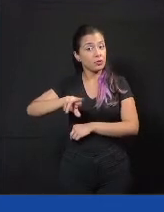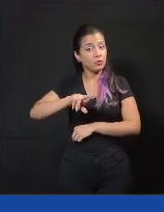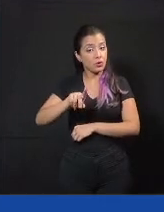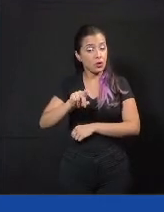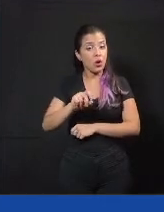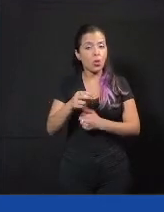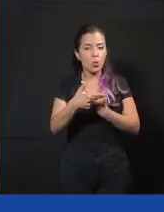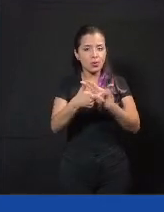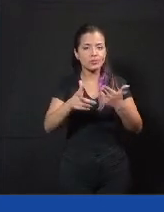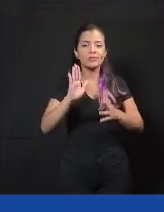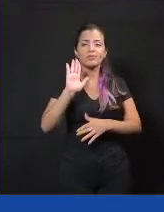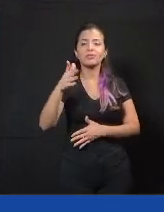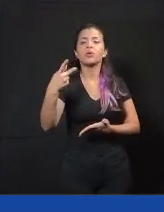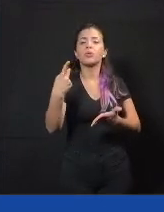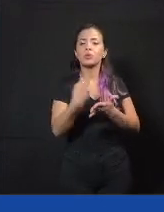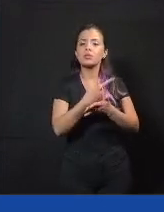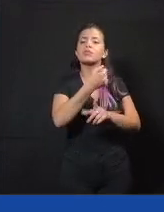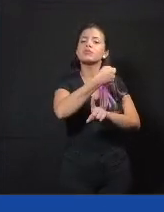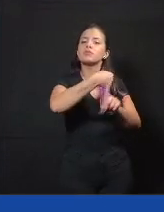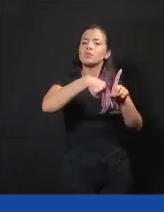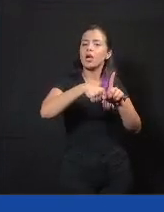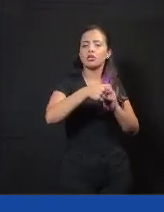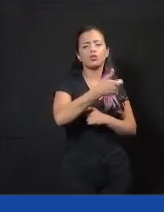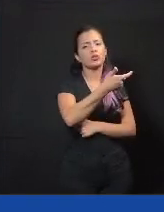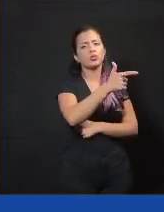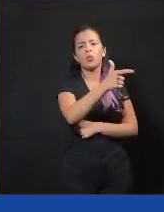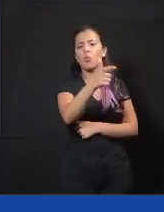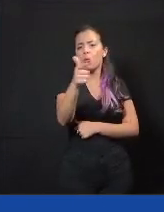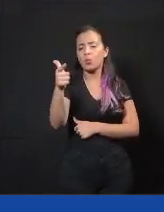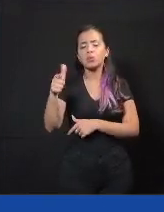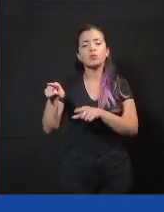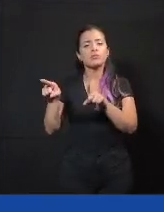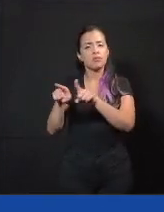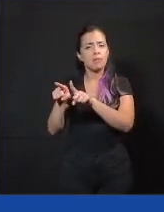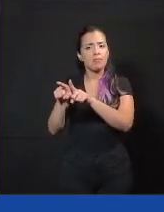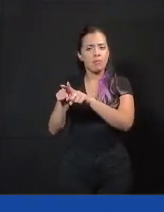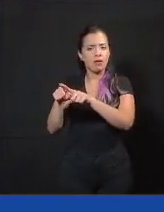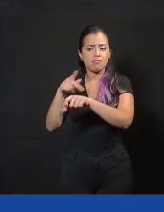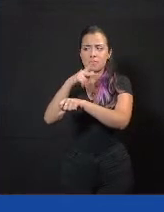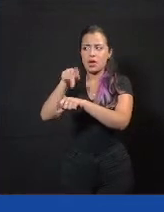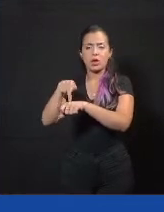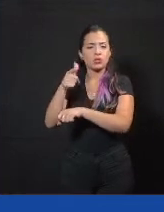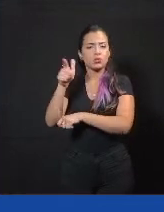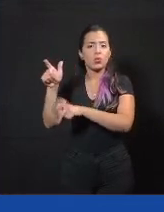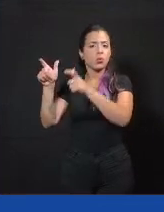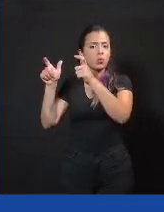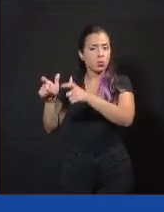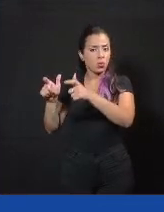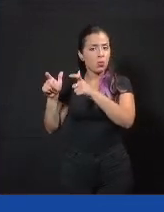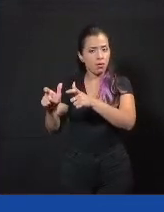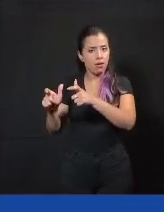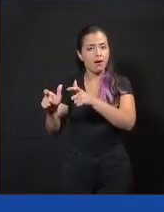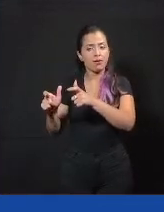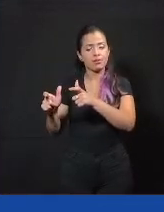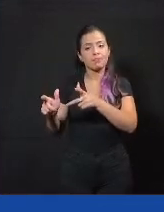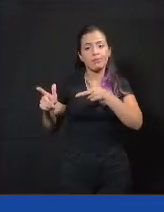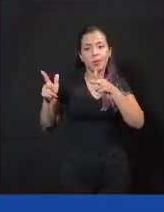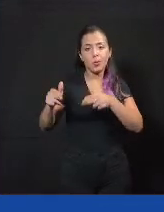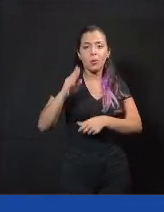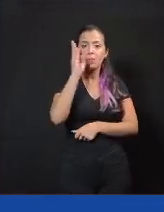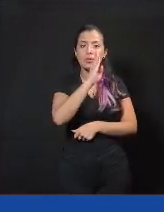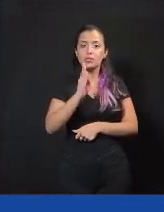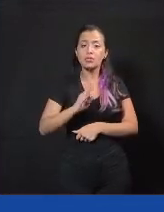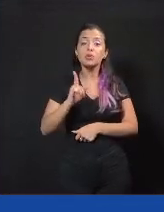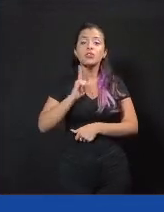outras sociedades que, contemporaneamente ao Brasil, também estavam nesse processo de mudanças políticas em que a escravidão